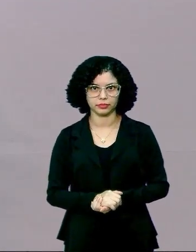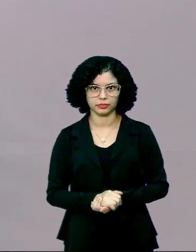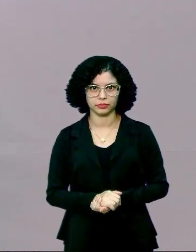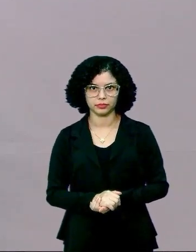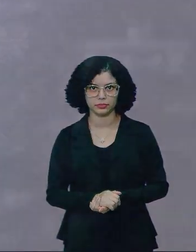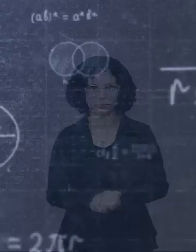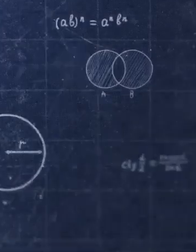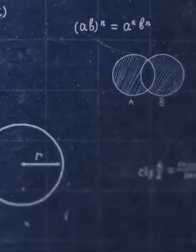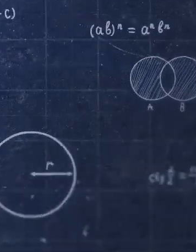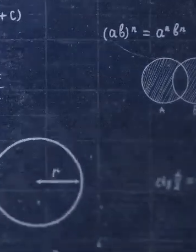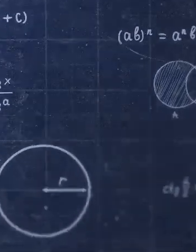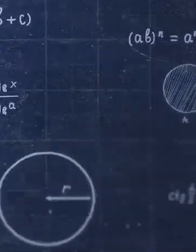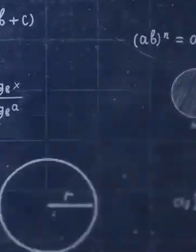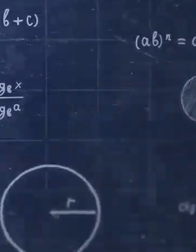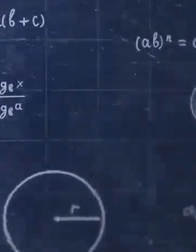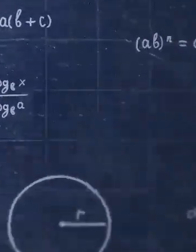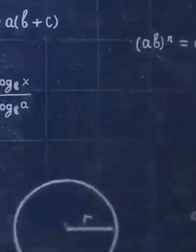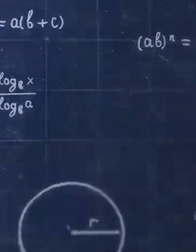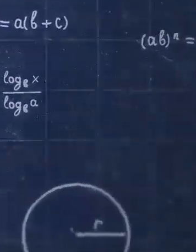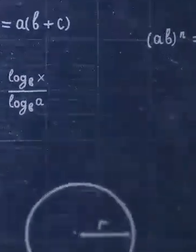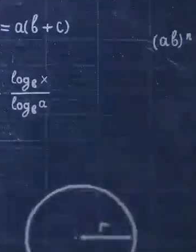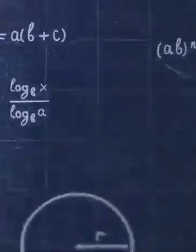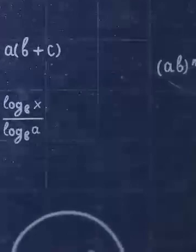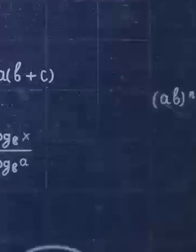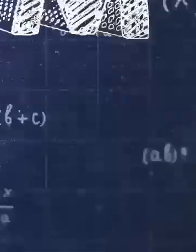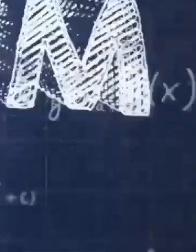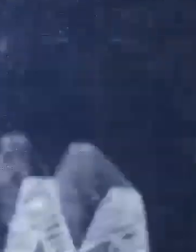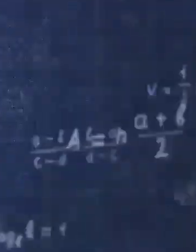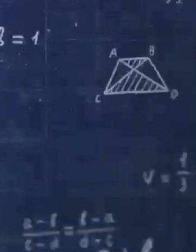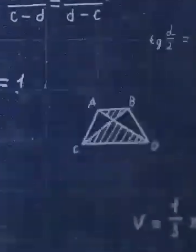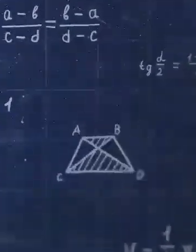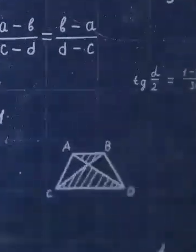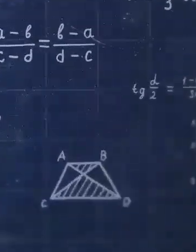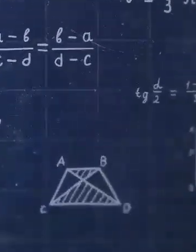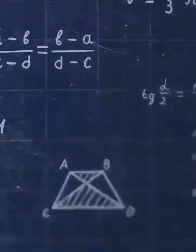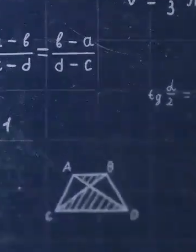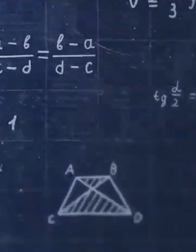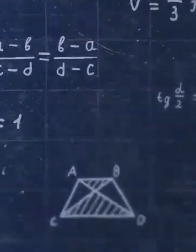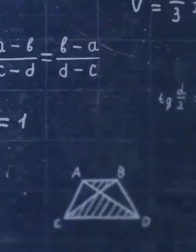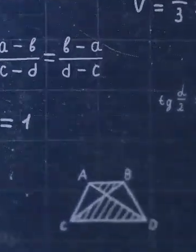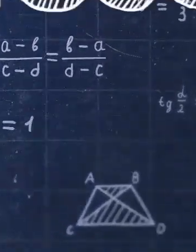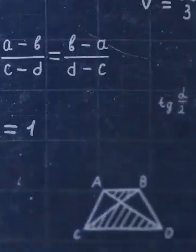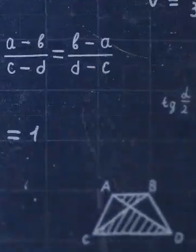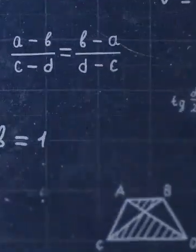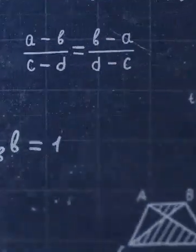aula.